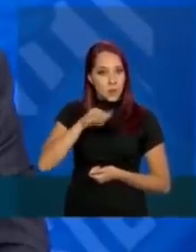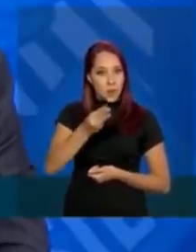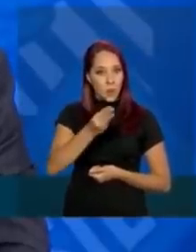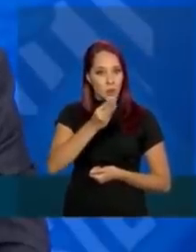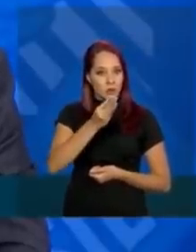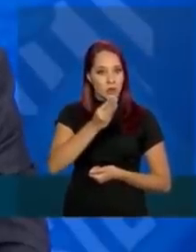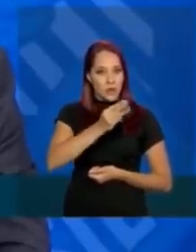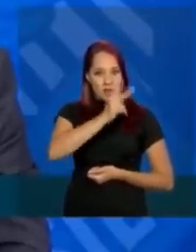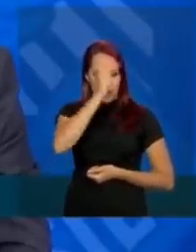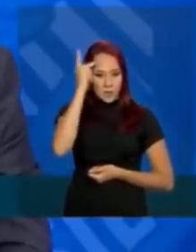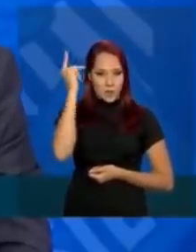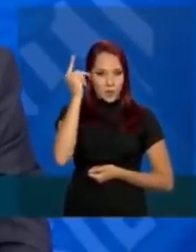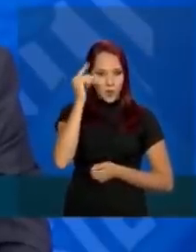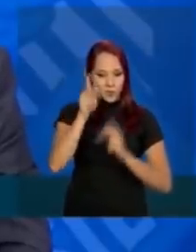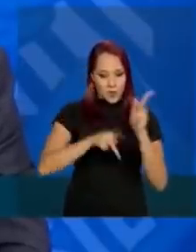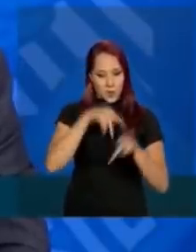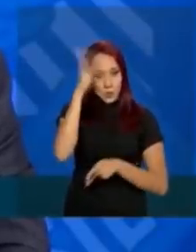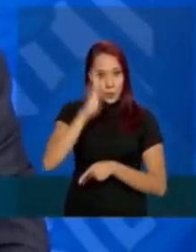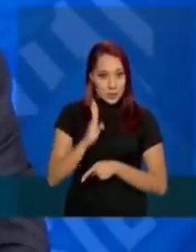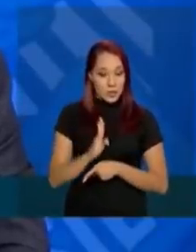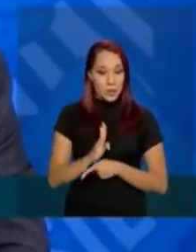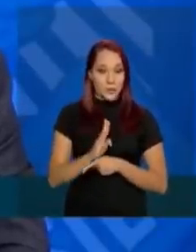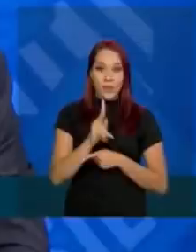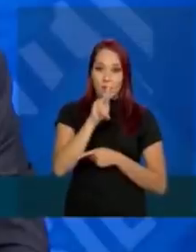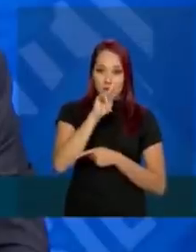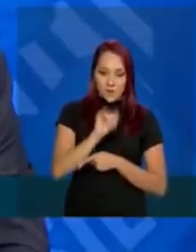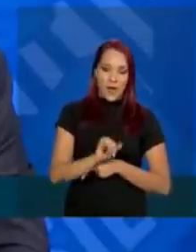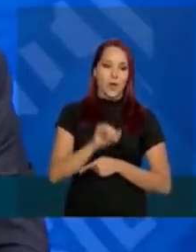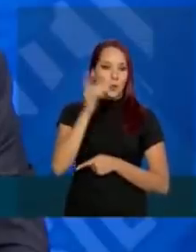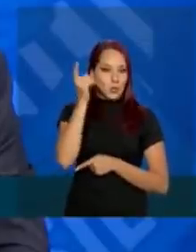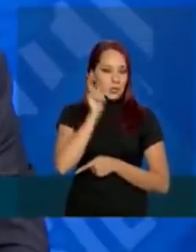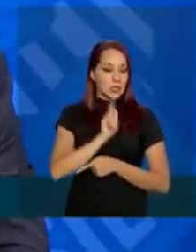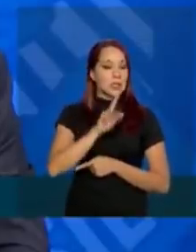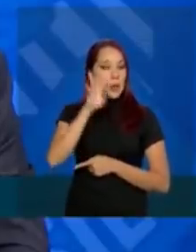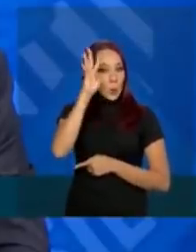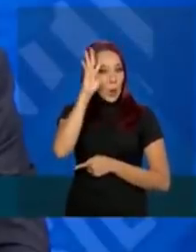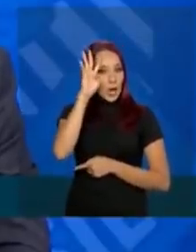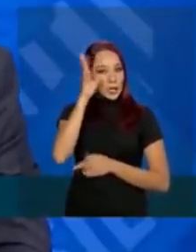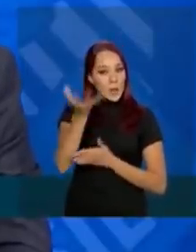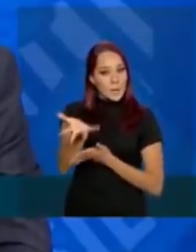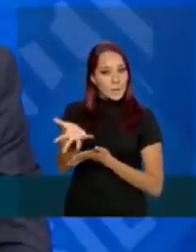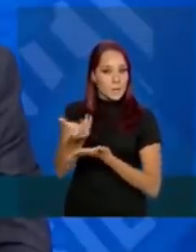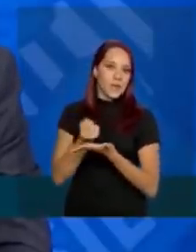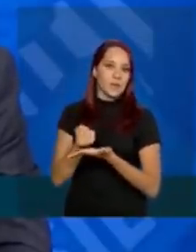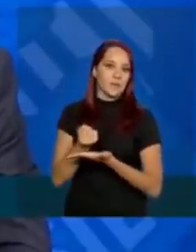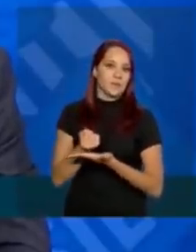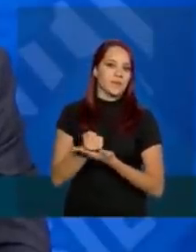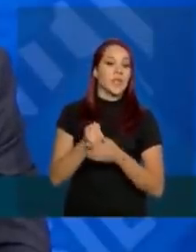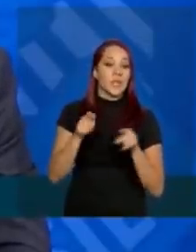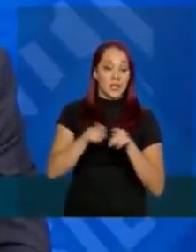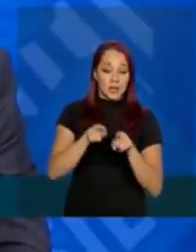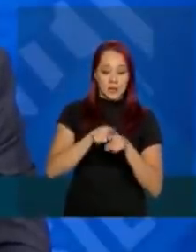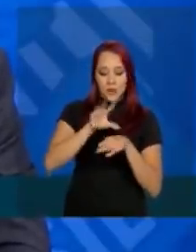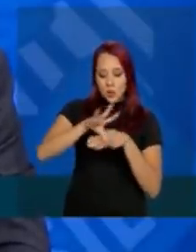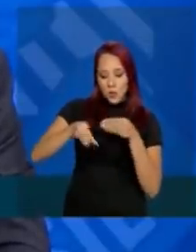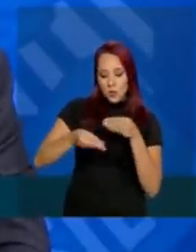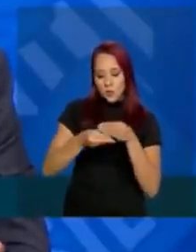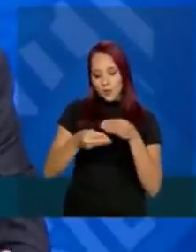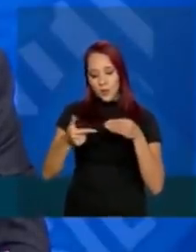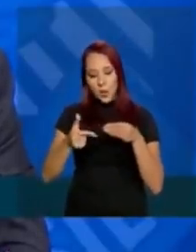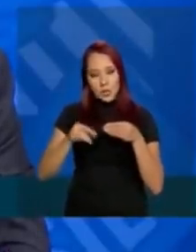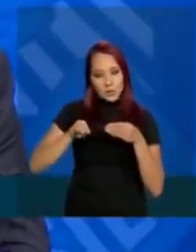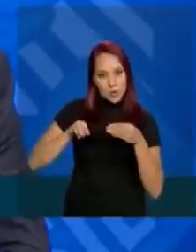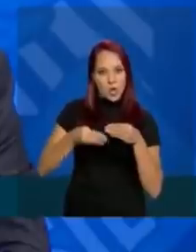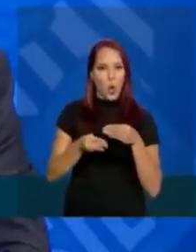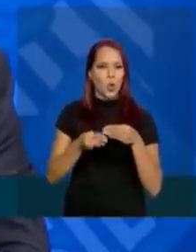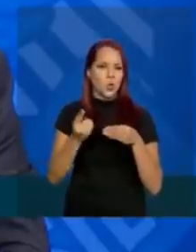de brasileiros adicionalmente receberão nesta quarta-feira, que também se adicionam aos 2 milhões,